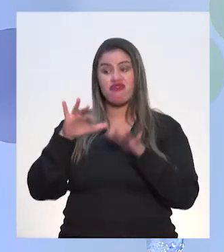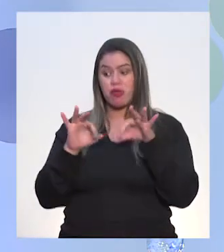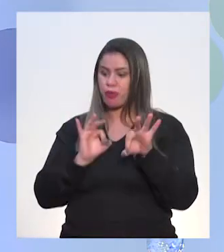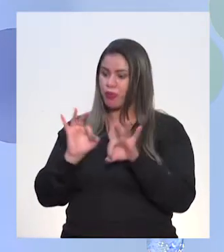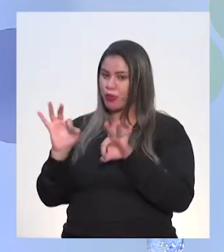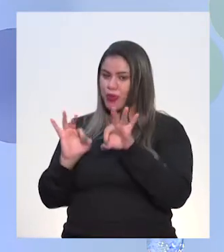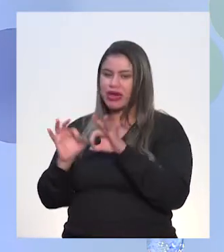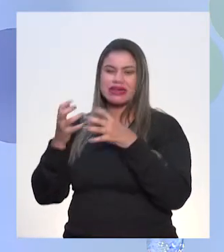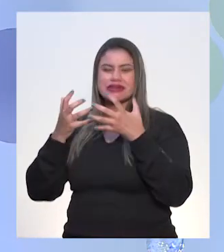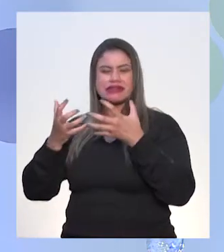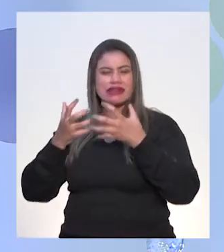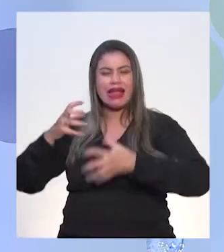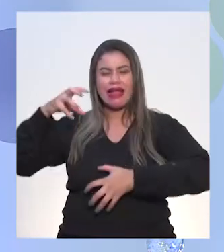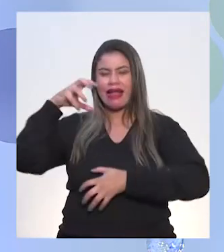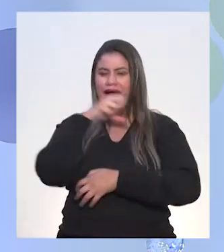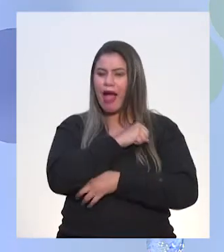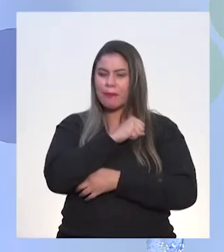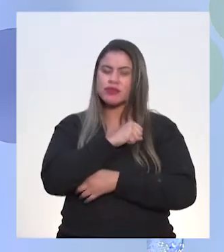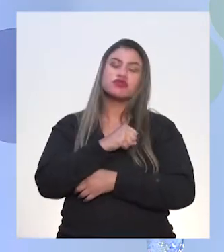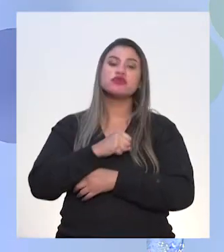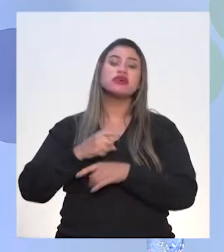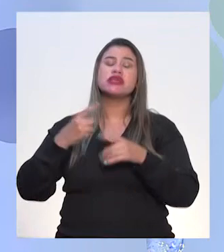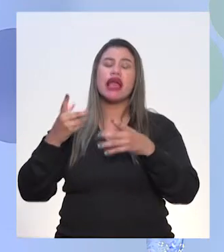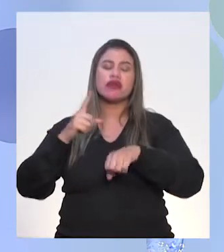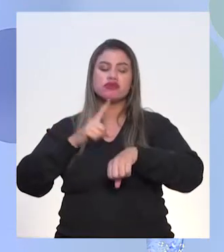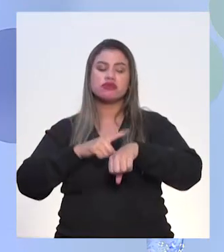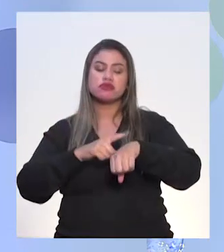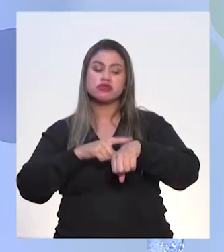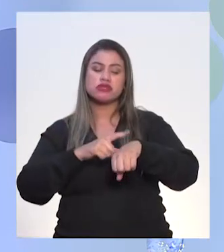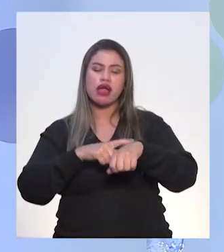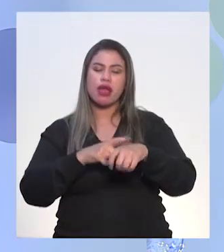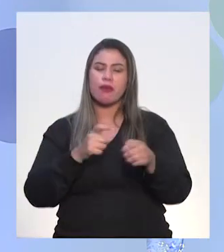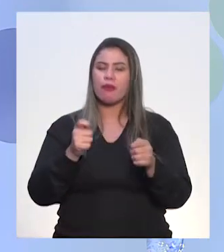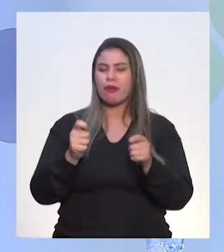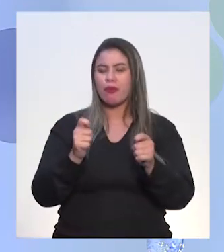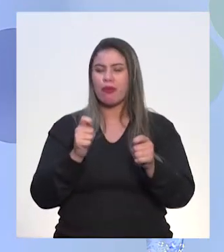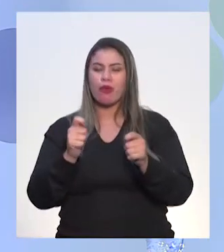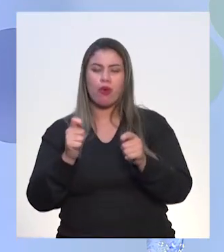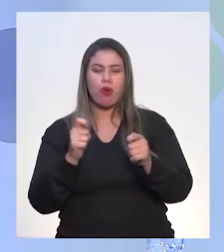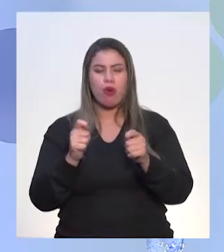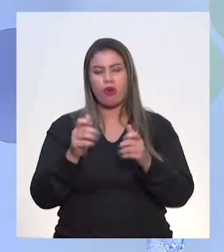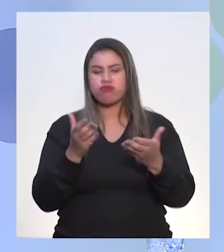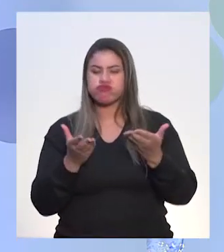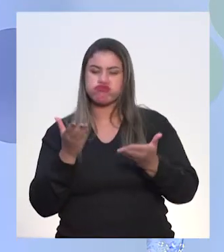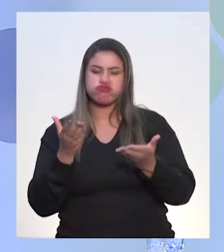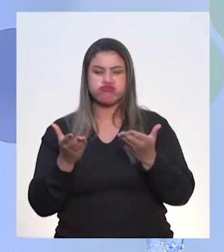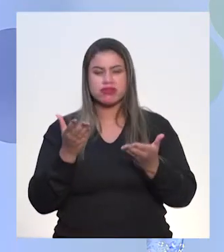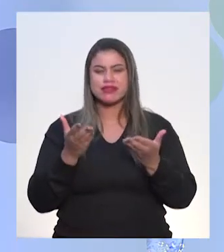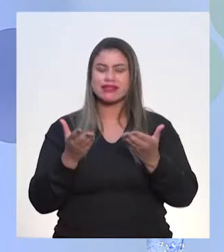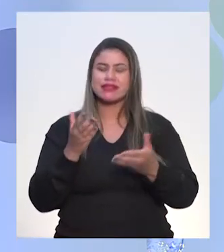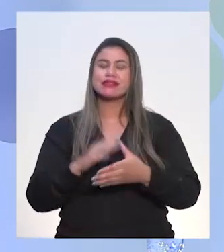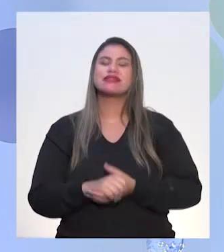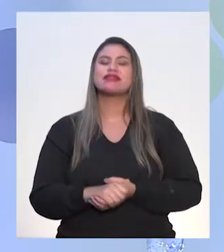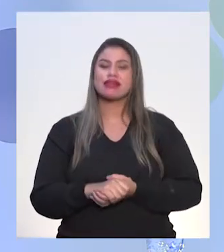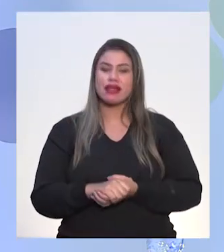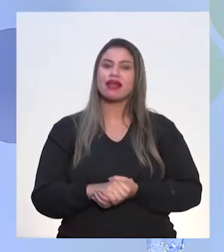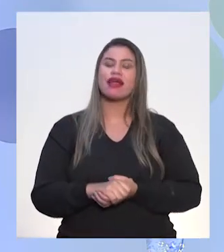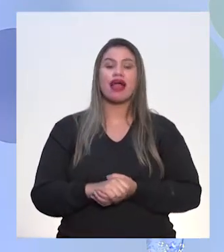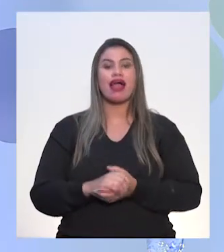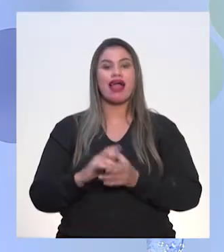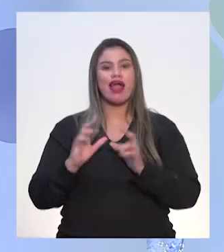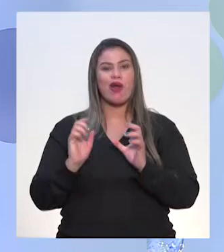projetos os nossos planos e ele vai dosando o momento daquilo acontecer next a